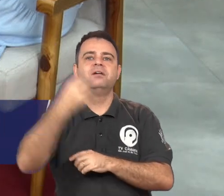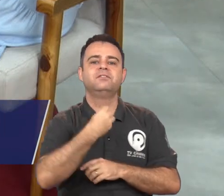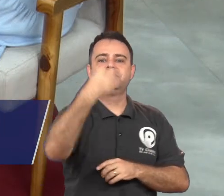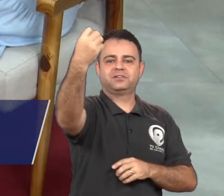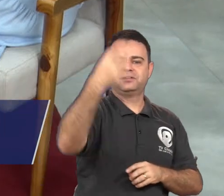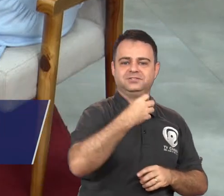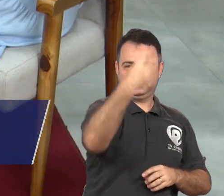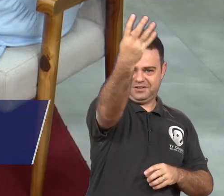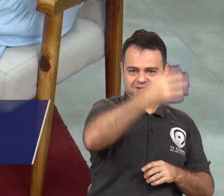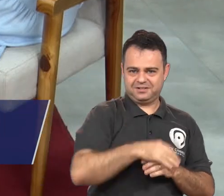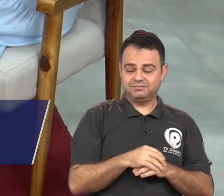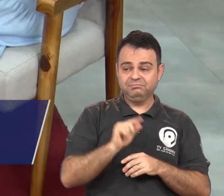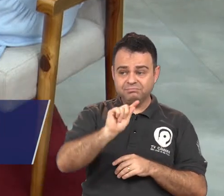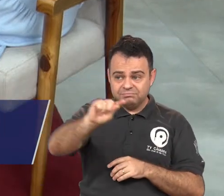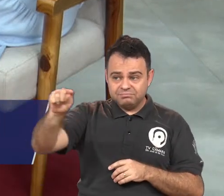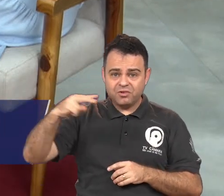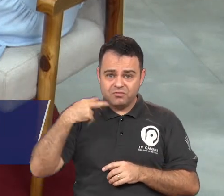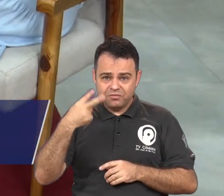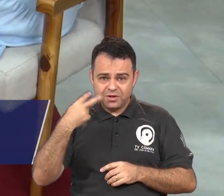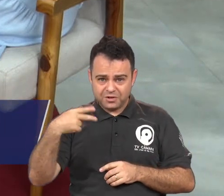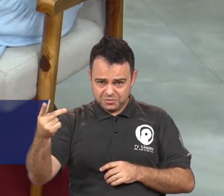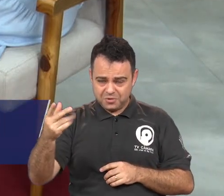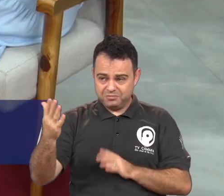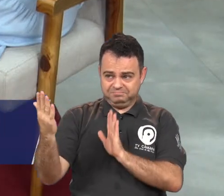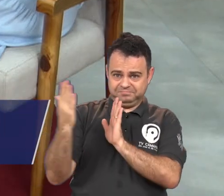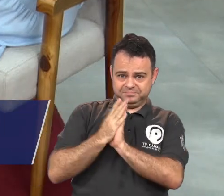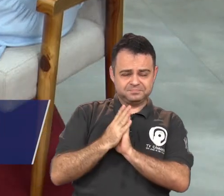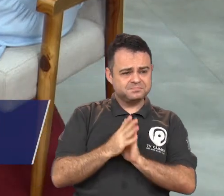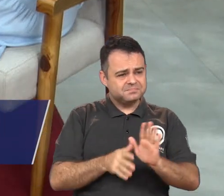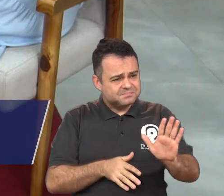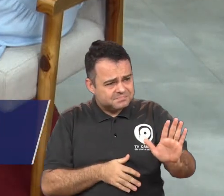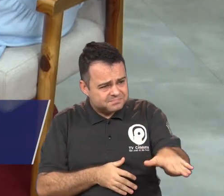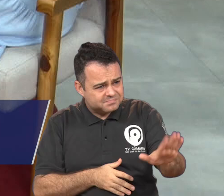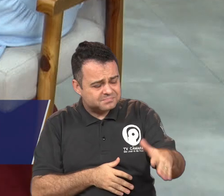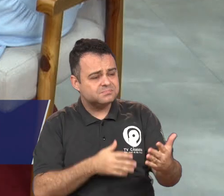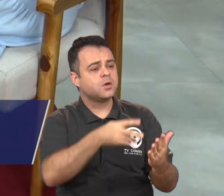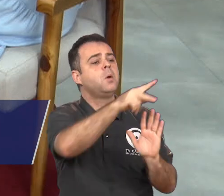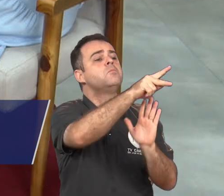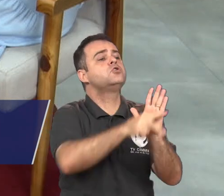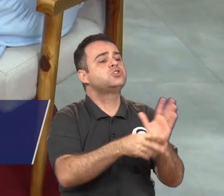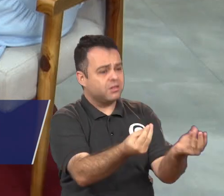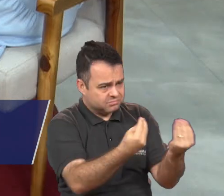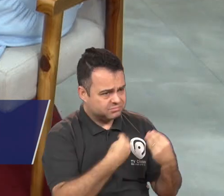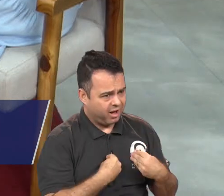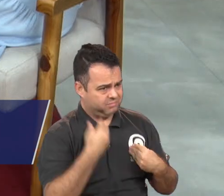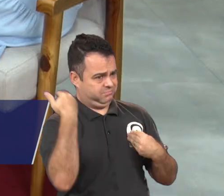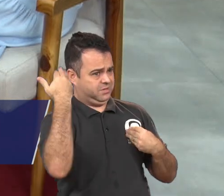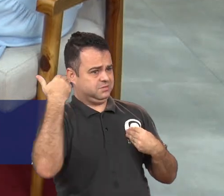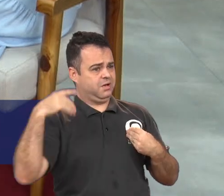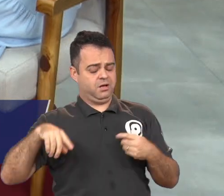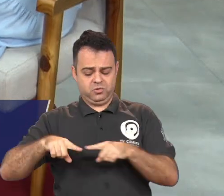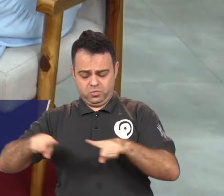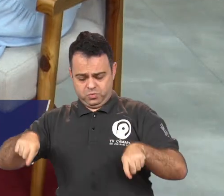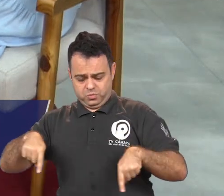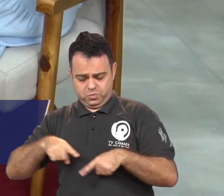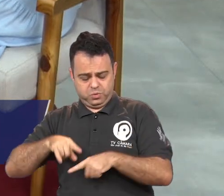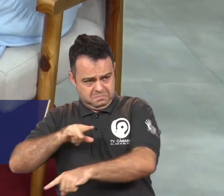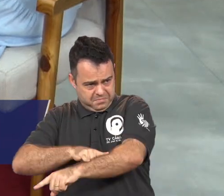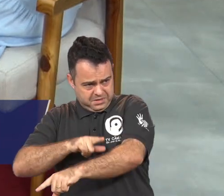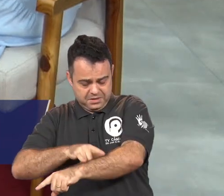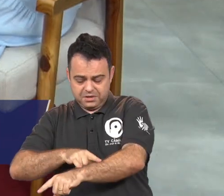são vereadores que me pedem, né? Tem como a senhora passar para mim a lei, o projeto, como é que foi e